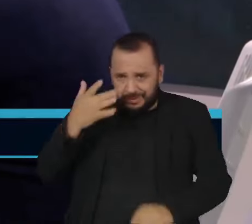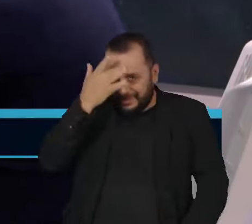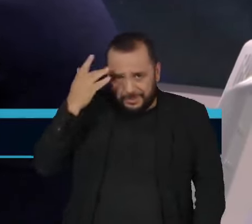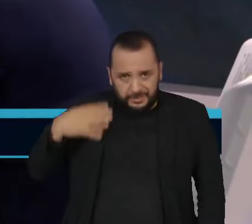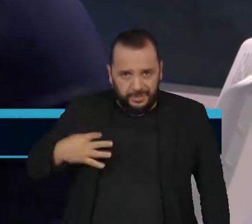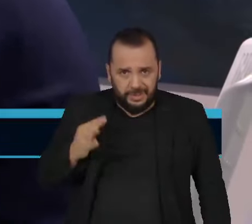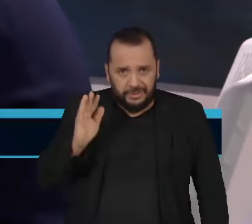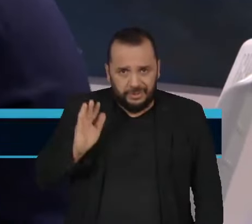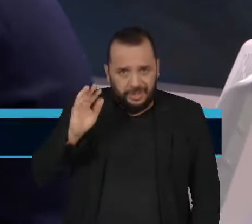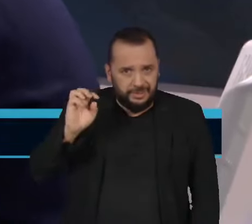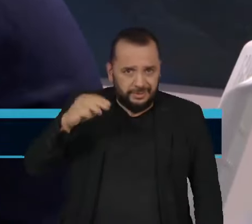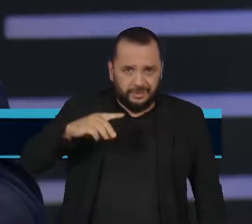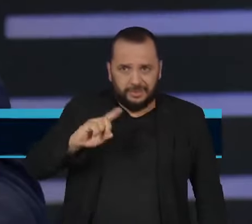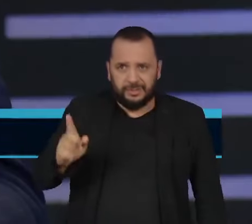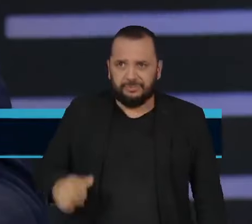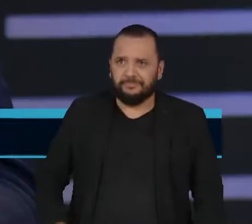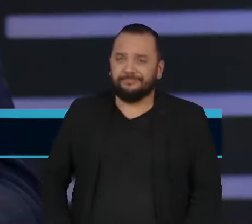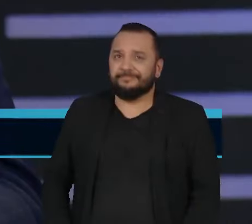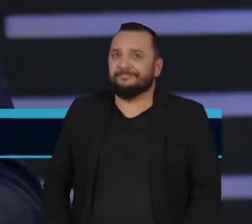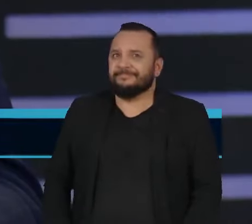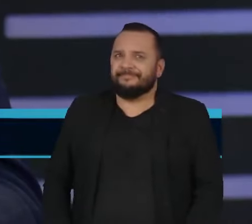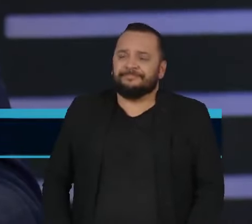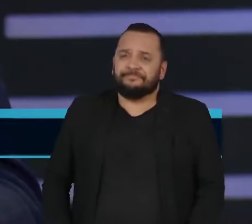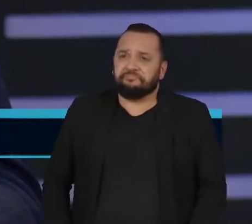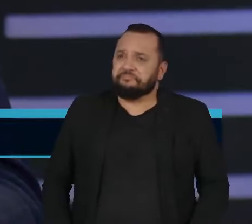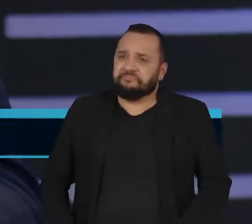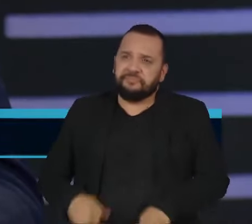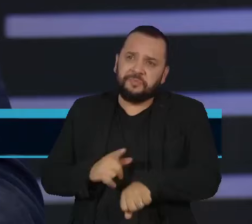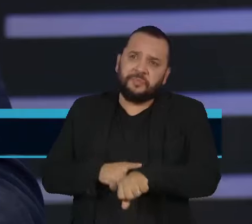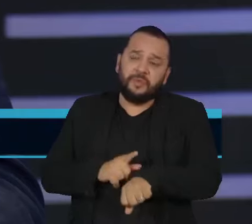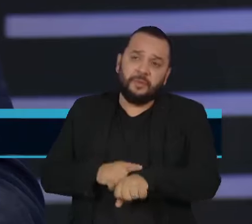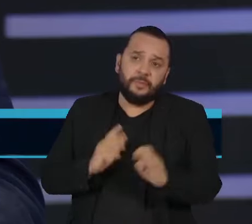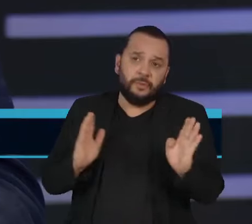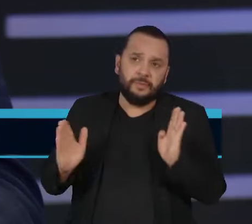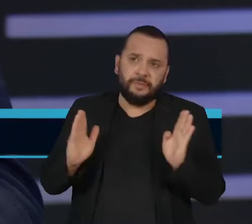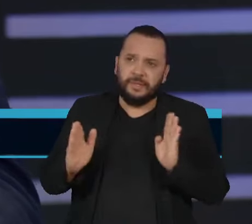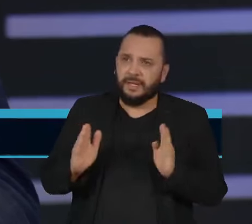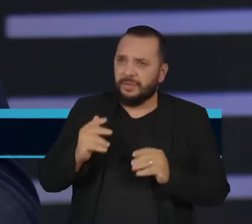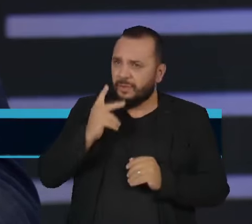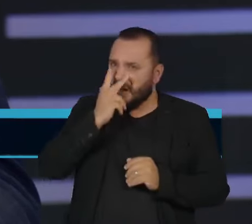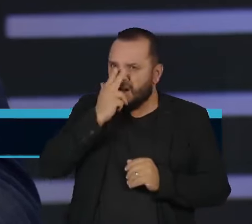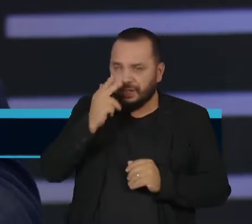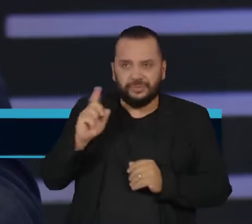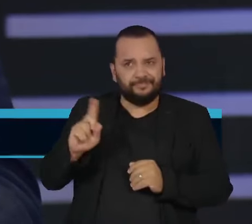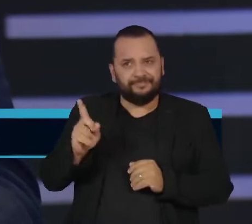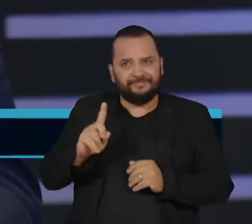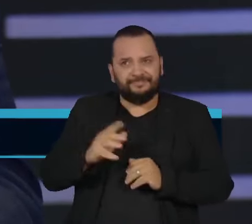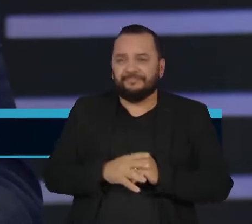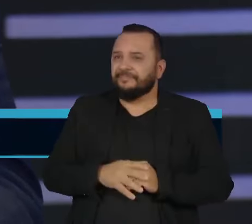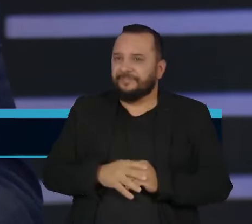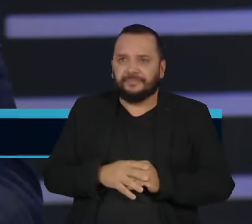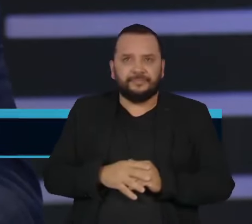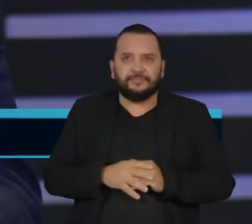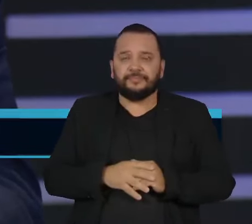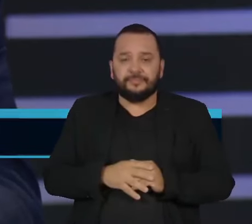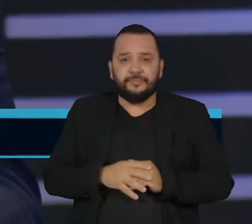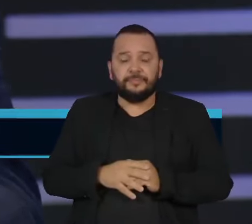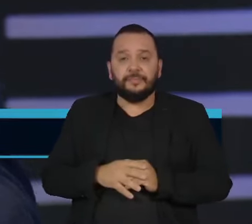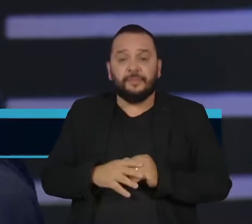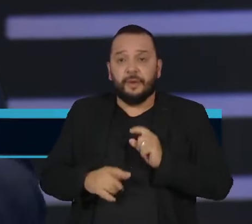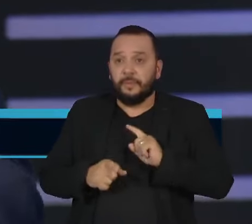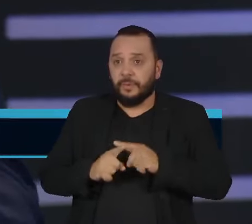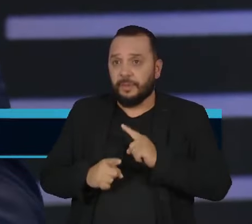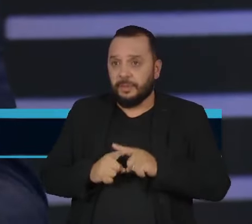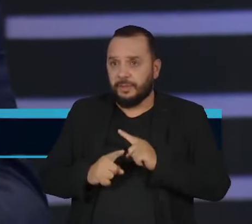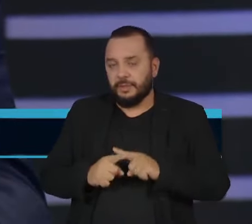candidatos ou não? No momento, aparentemente não. No momento, né? A gente tem de ver que